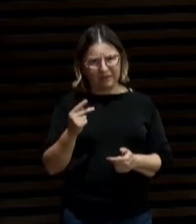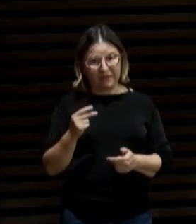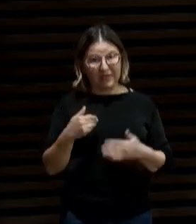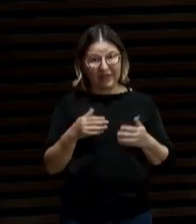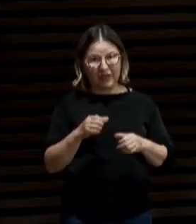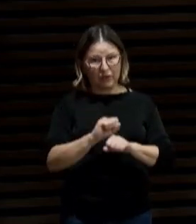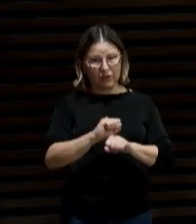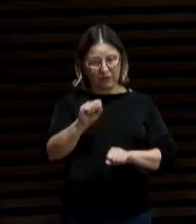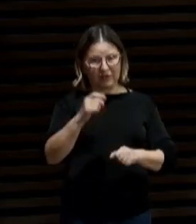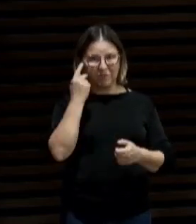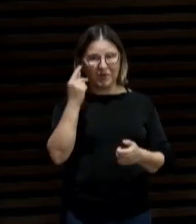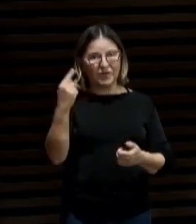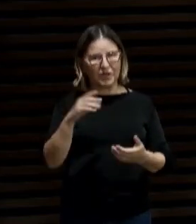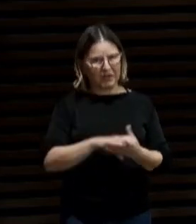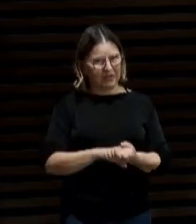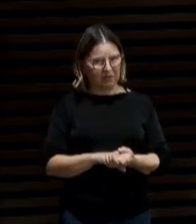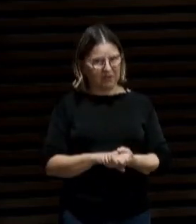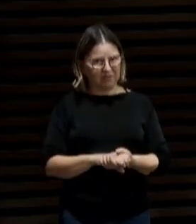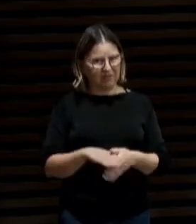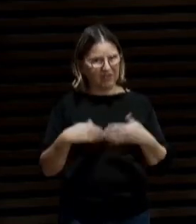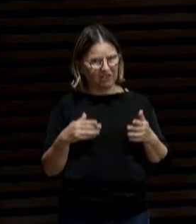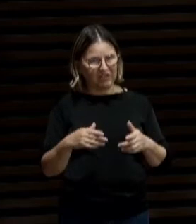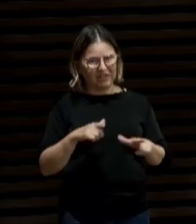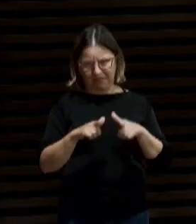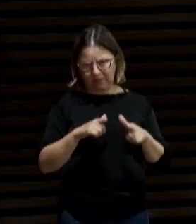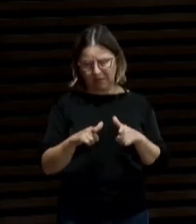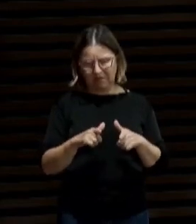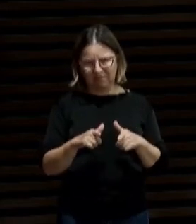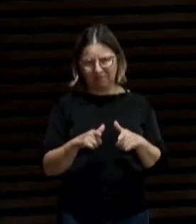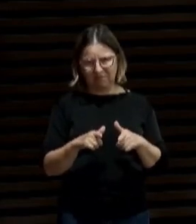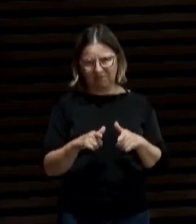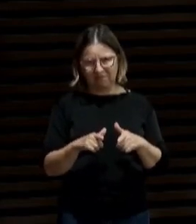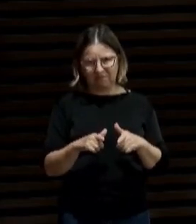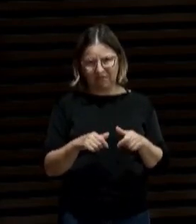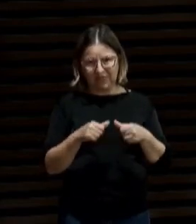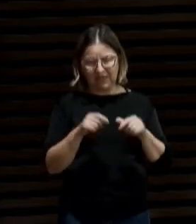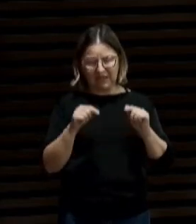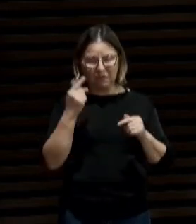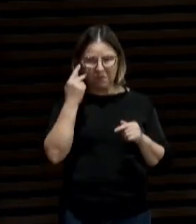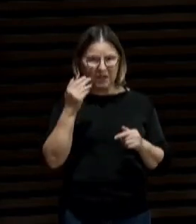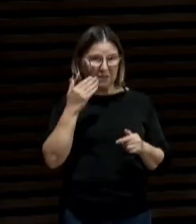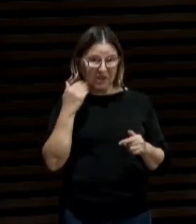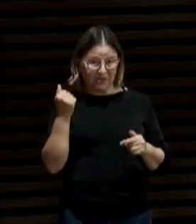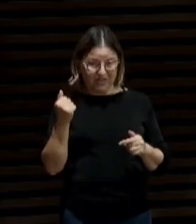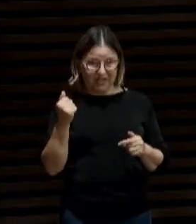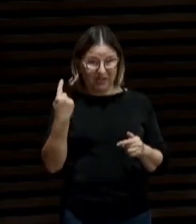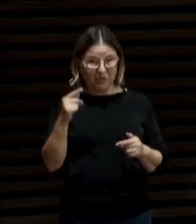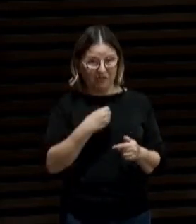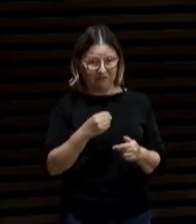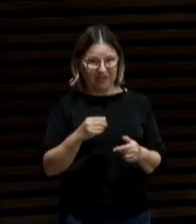É alguém que está aqui para te ajudar com o teu emprego? É alguém que está aqui para melhorar a circunstância da tua vida e com isso te fazer